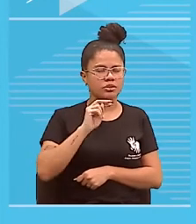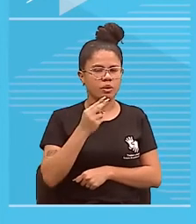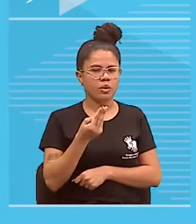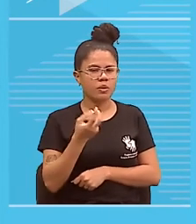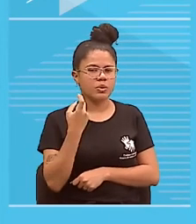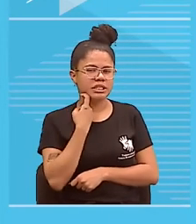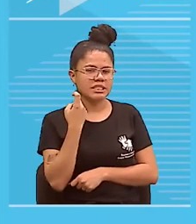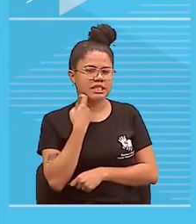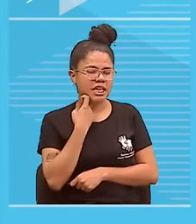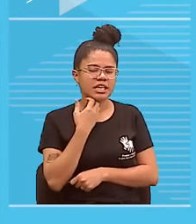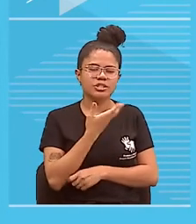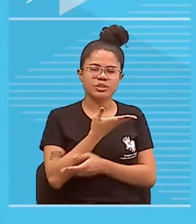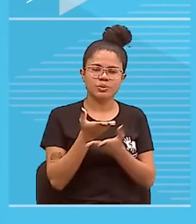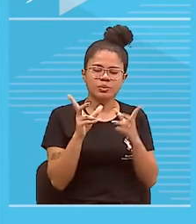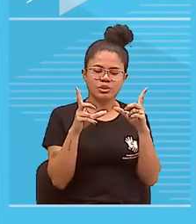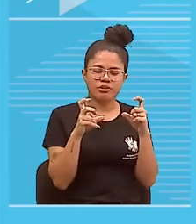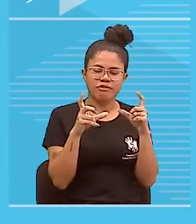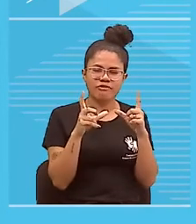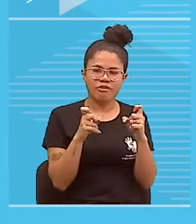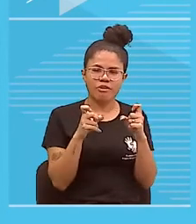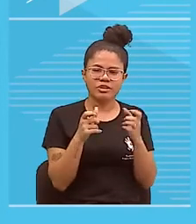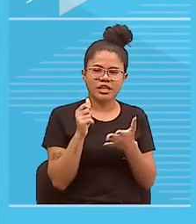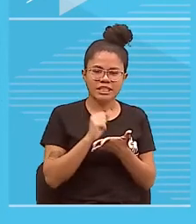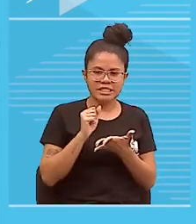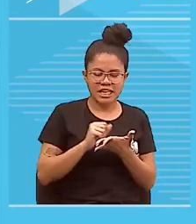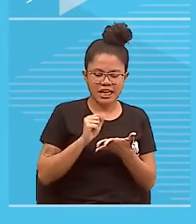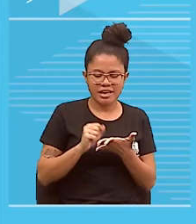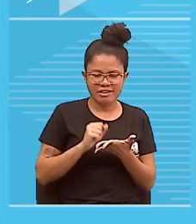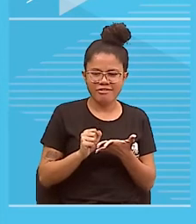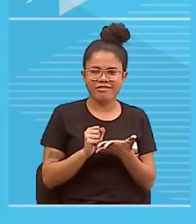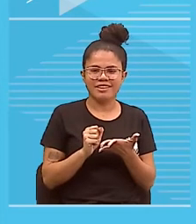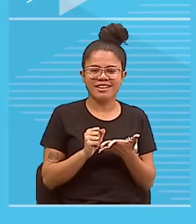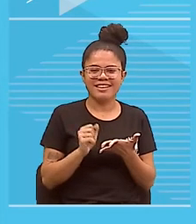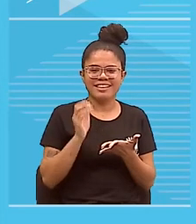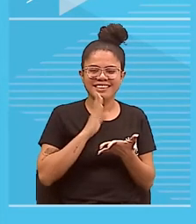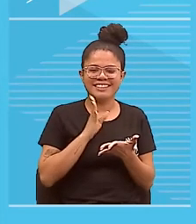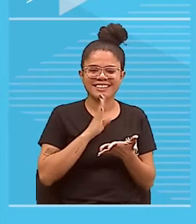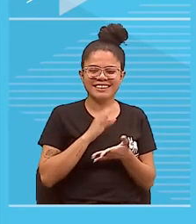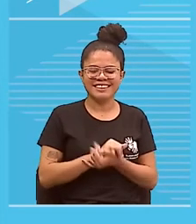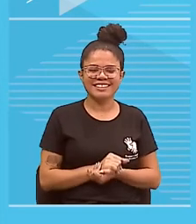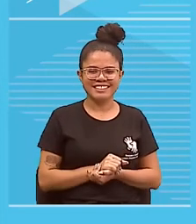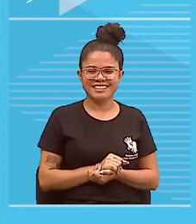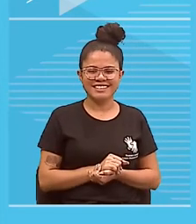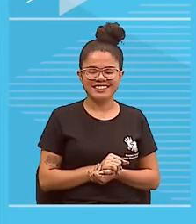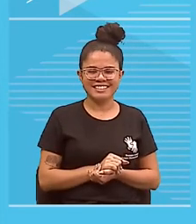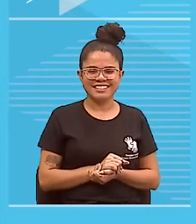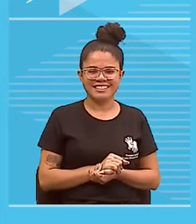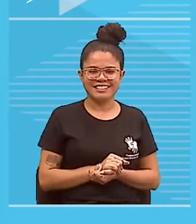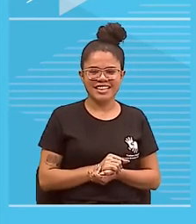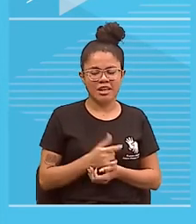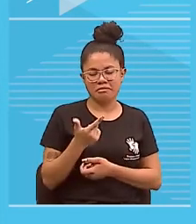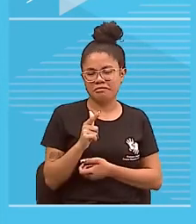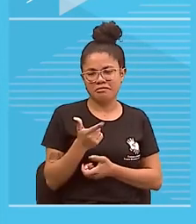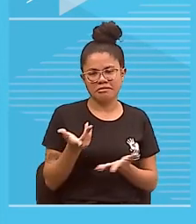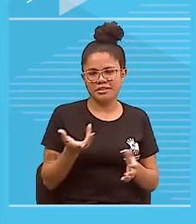postou e marcou não foi copiando os prints acho massa acho massa eu não